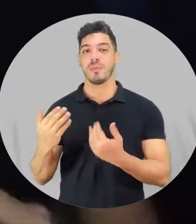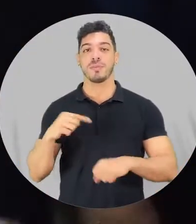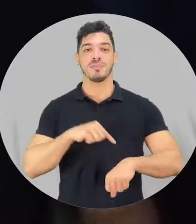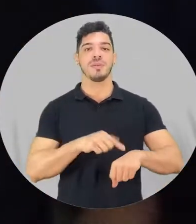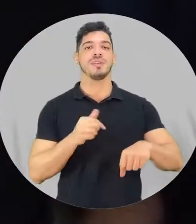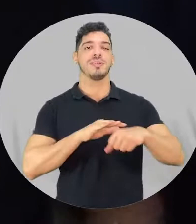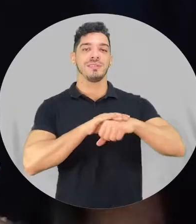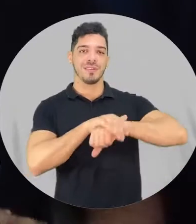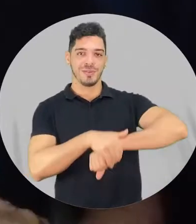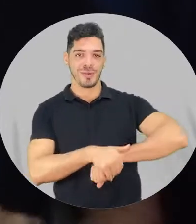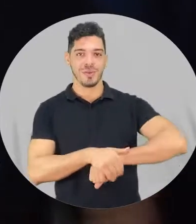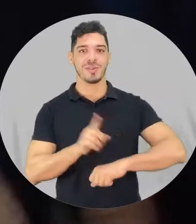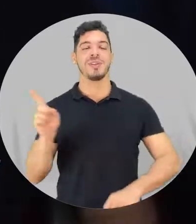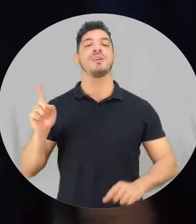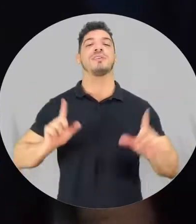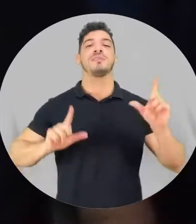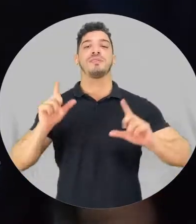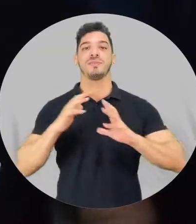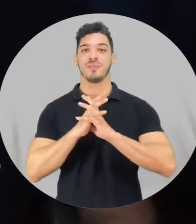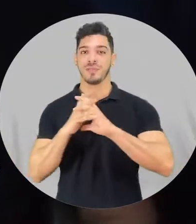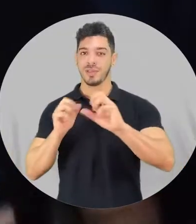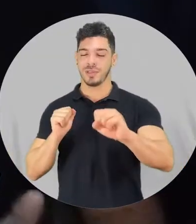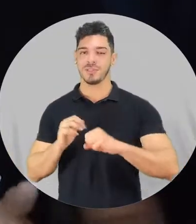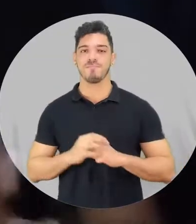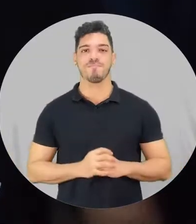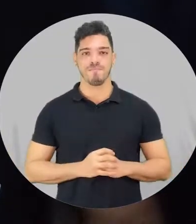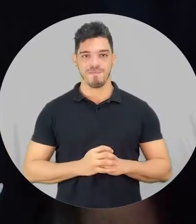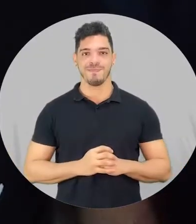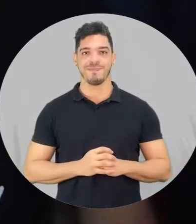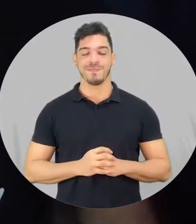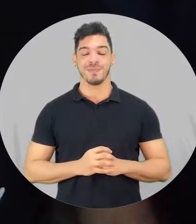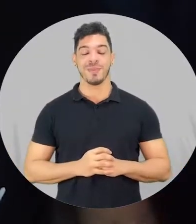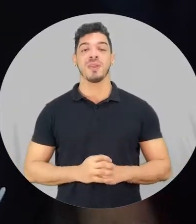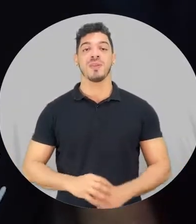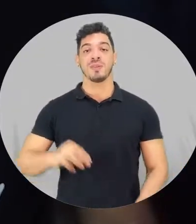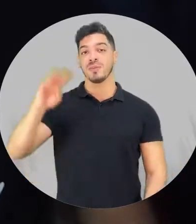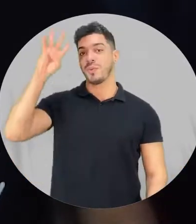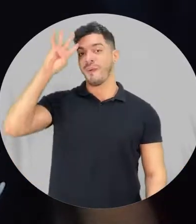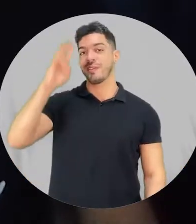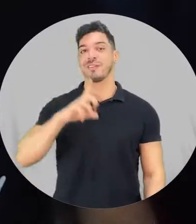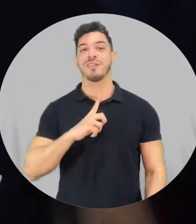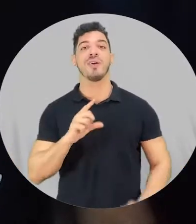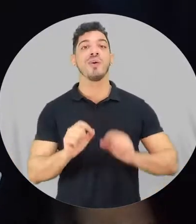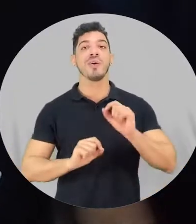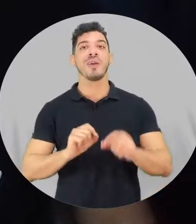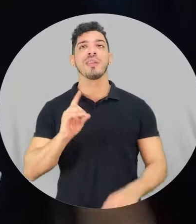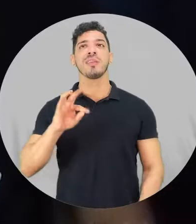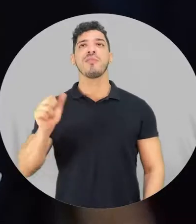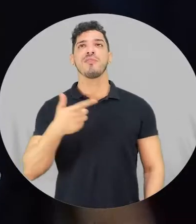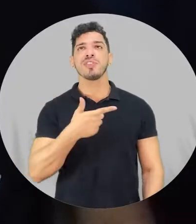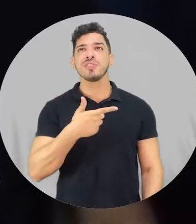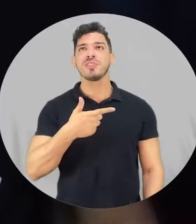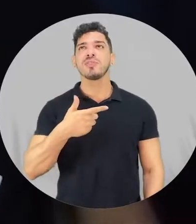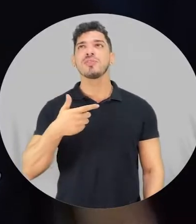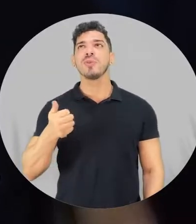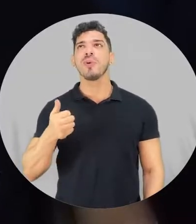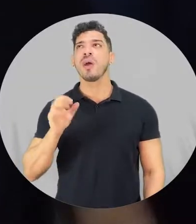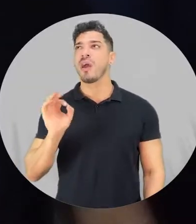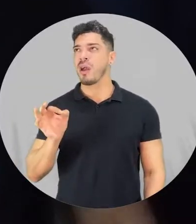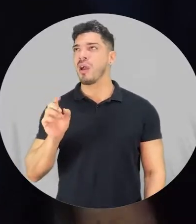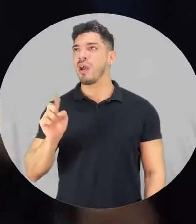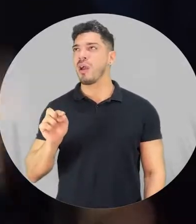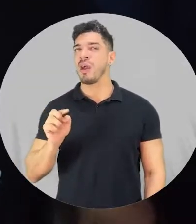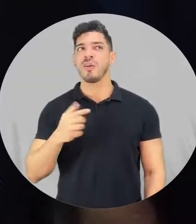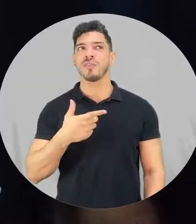ao vivo na TV Funesc, quarta-feira, dia 21, é isso mesmo? Quarta-feira, dia